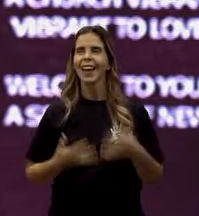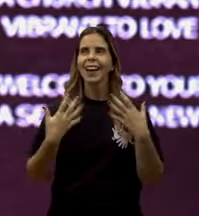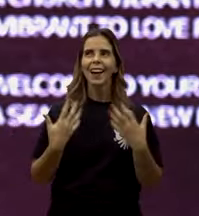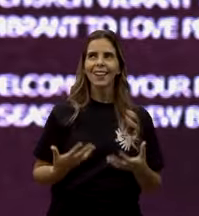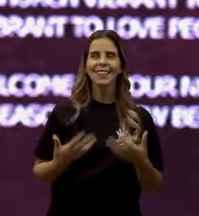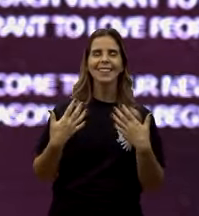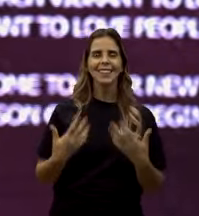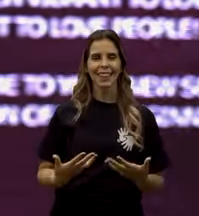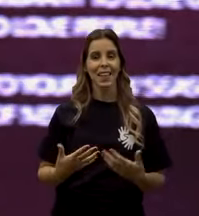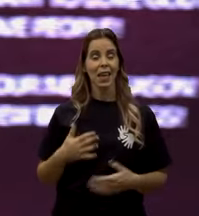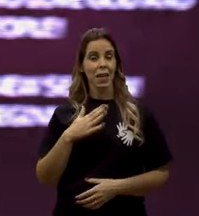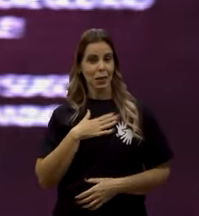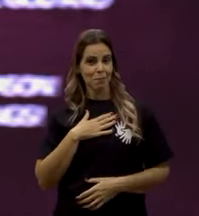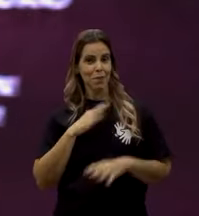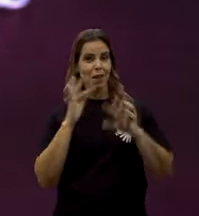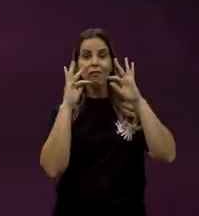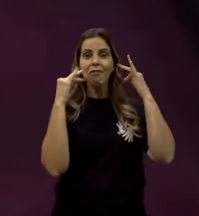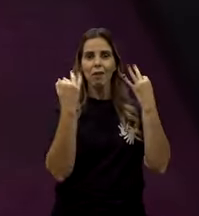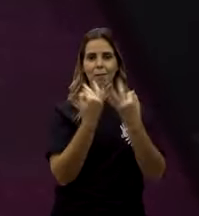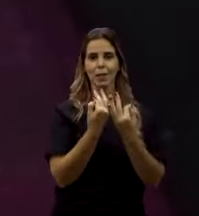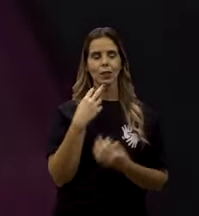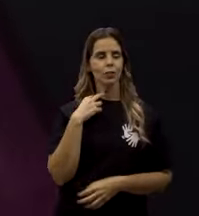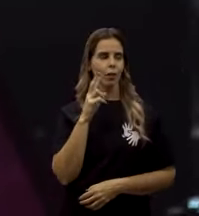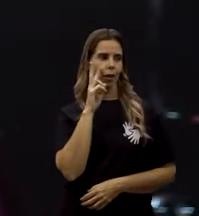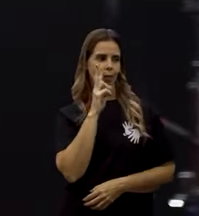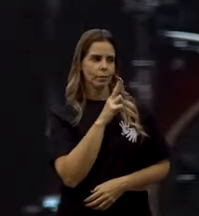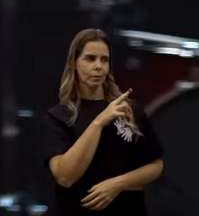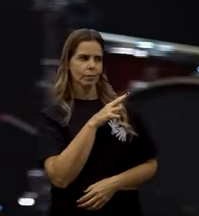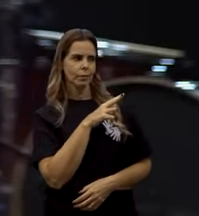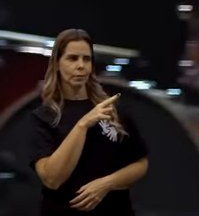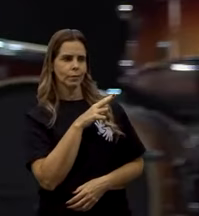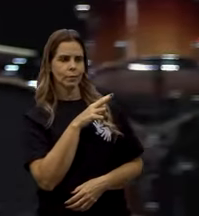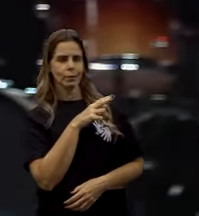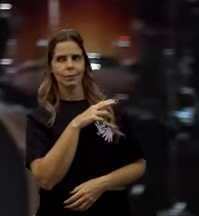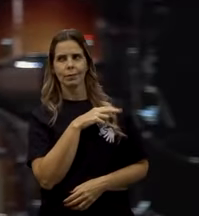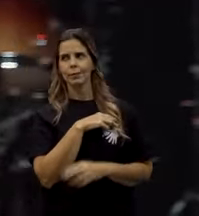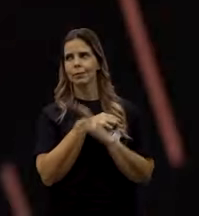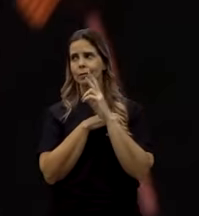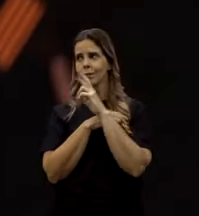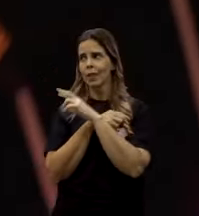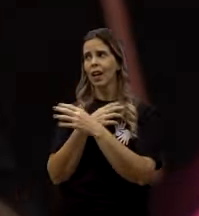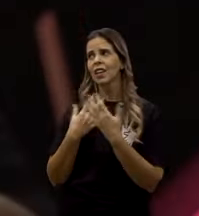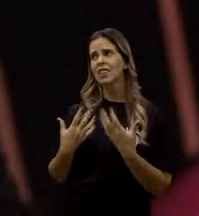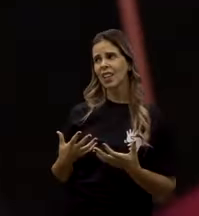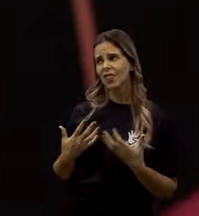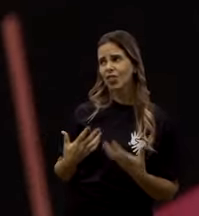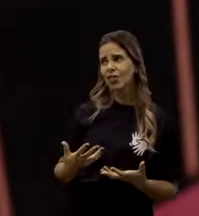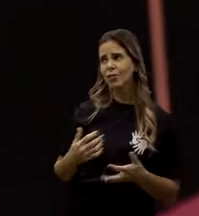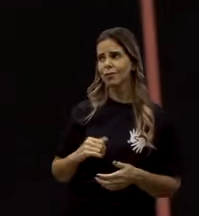lá na minha família pra gente não chamar os outros de chato a gente olha um pro outro eu e meus irmãos a gente olha um pro outro fala cansativo